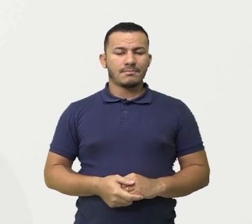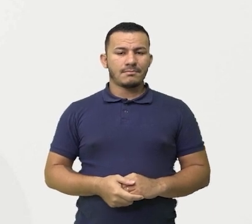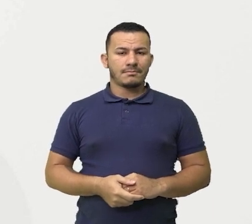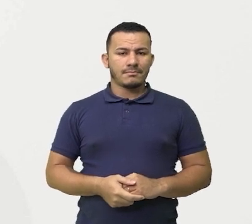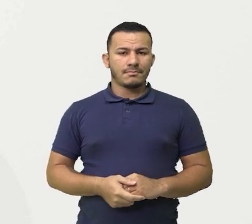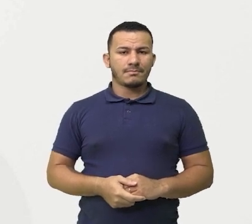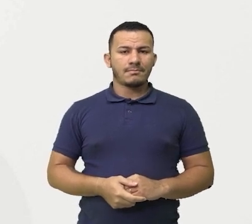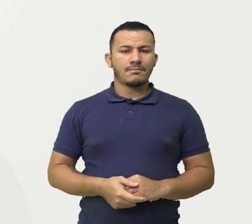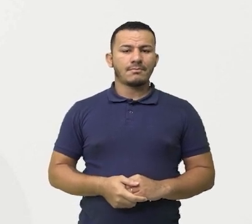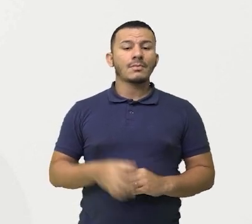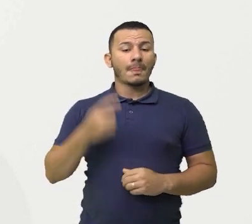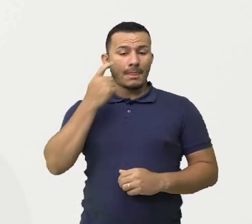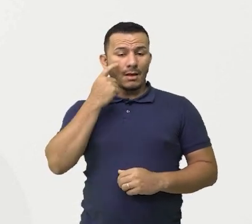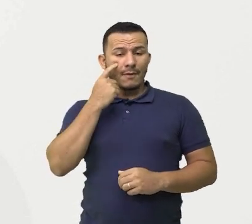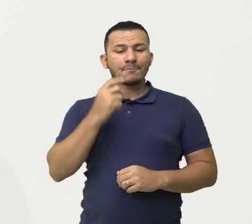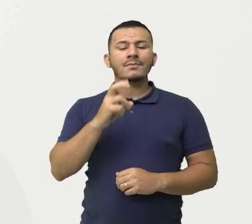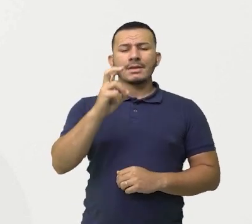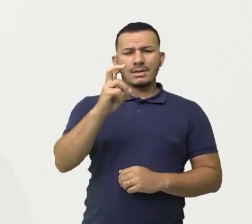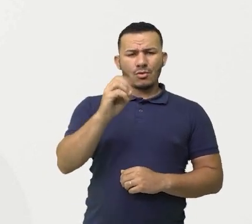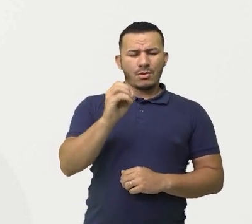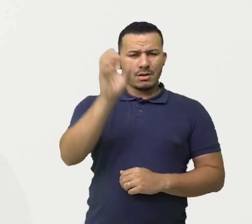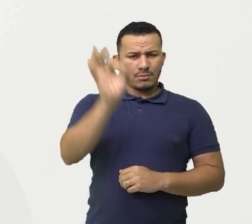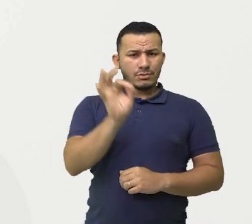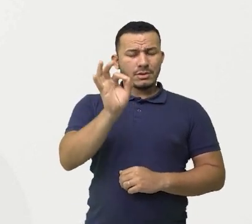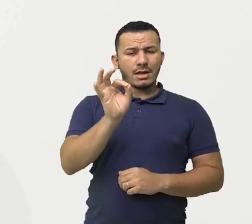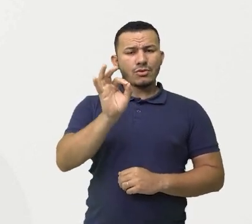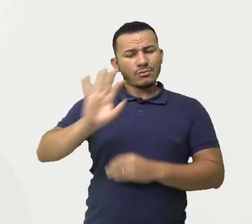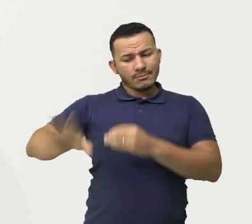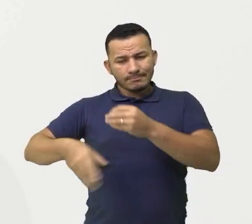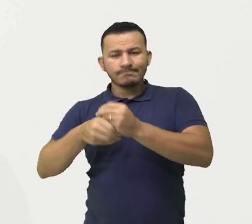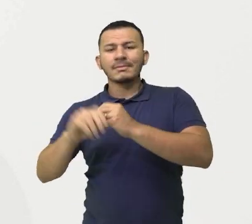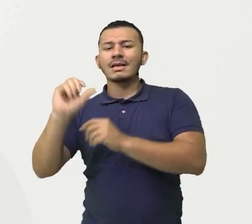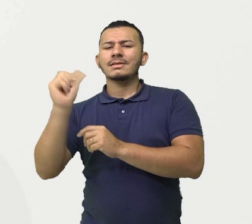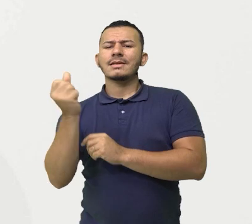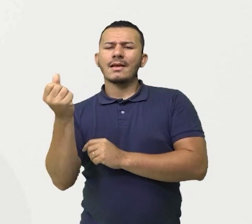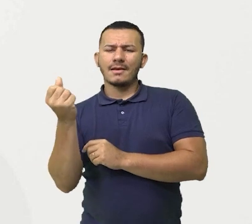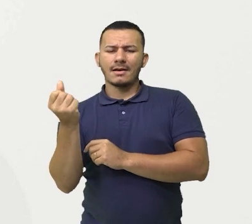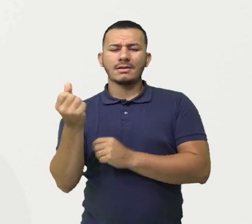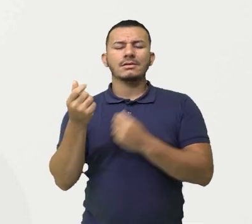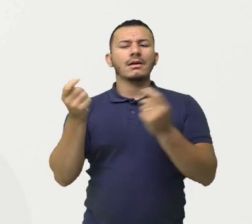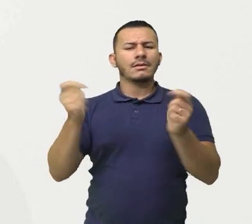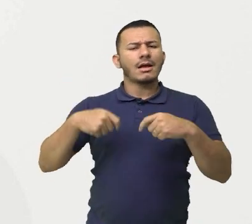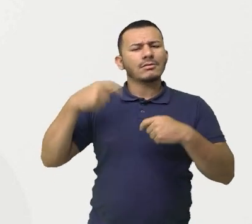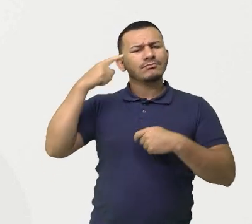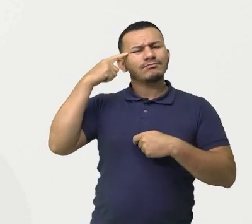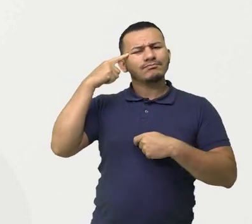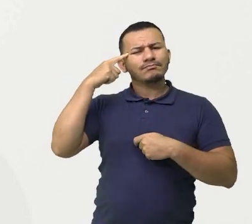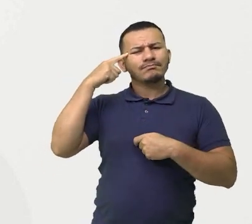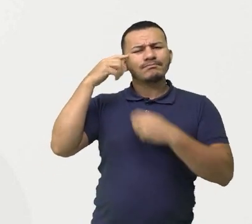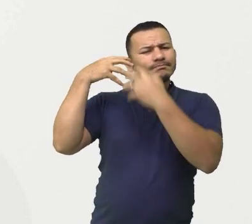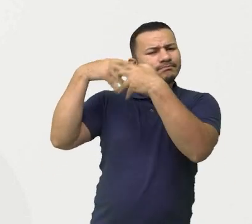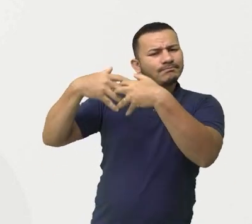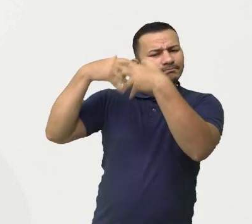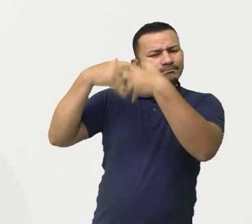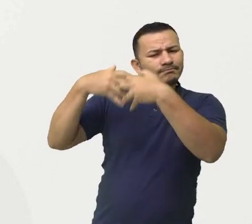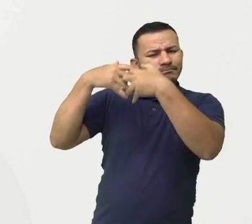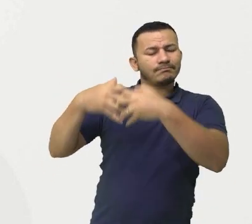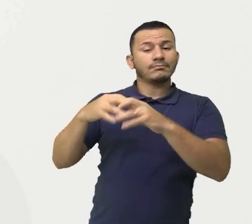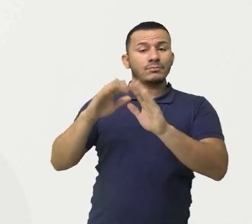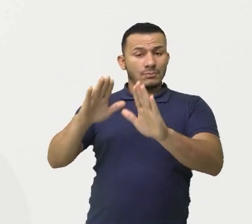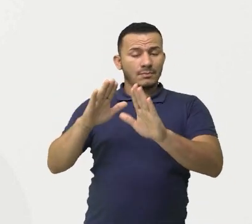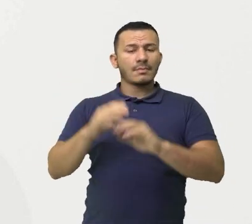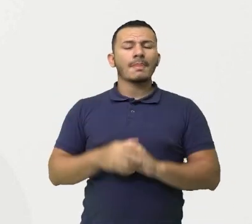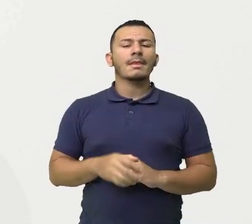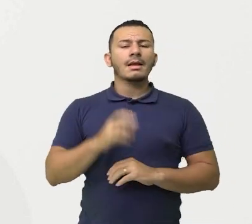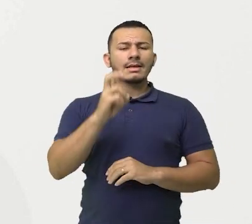de 6, tá? 50% de 6. E aí, mentalmente, nós já poderíamos dizer que 50% é metade de